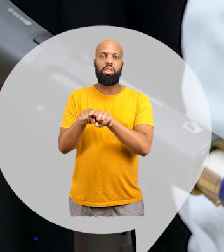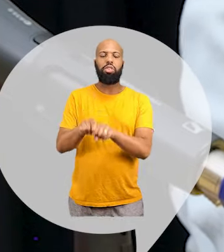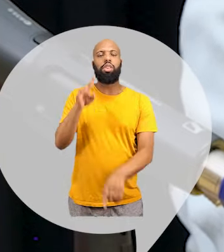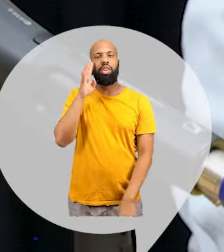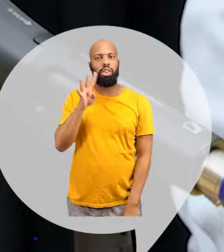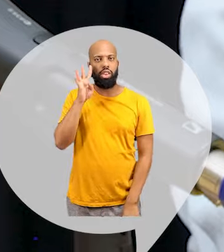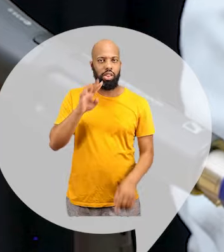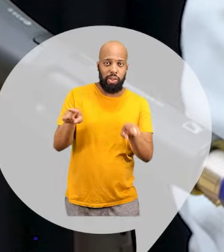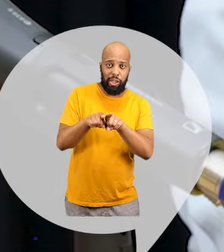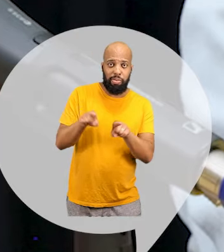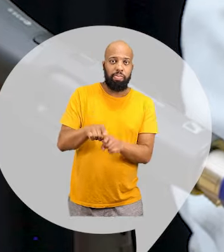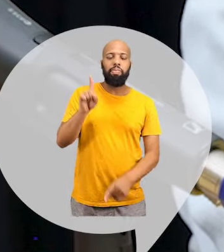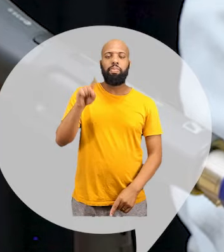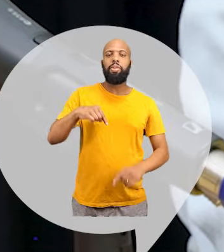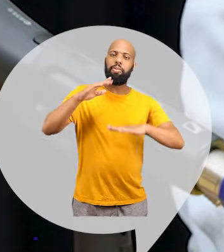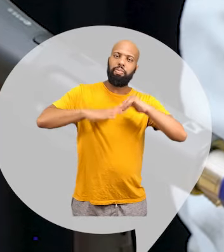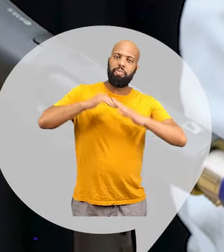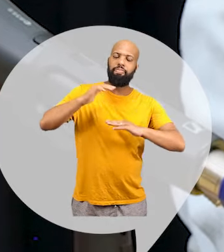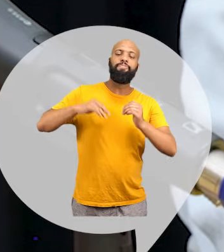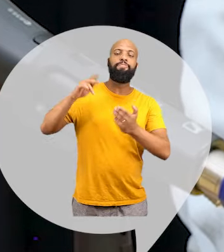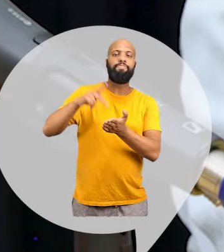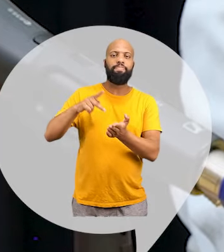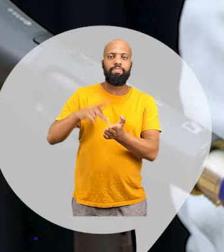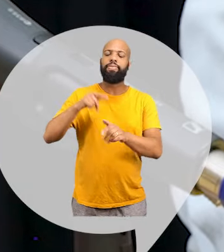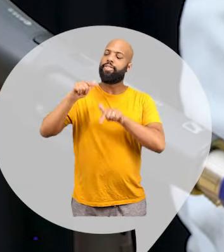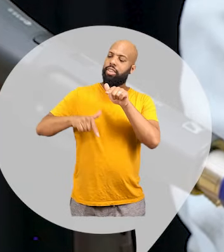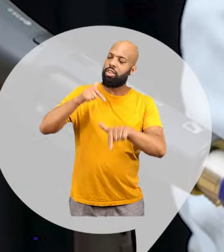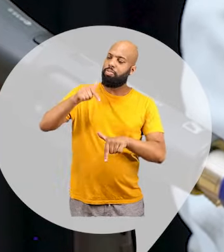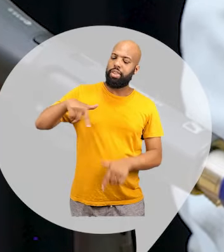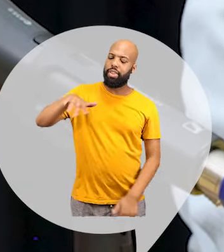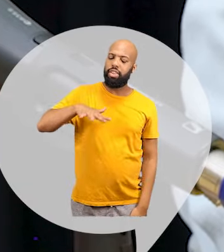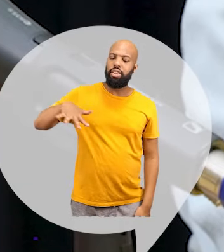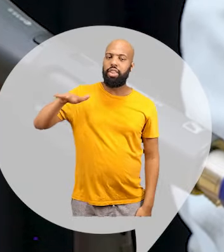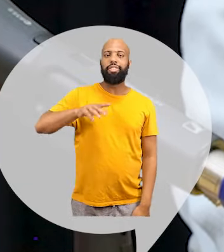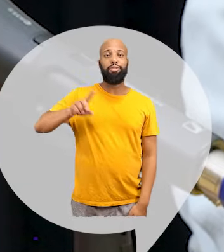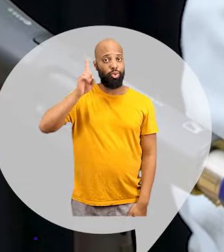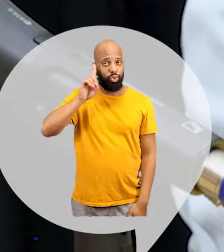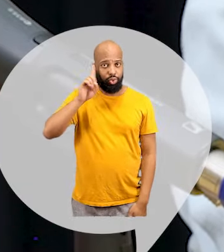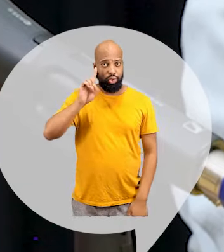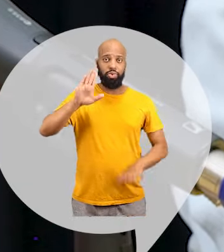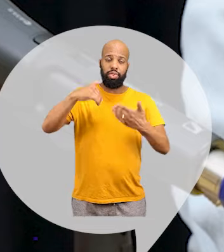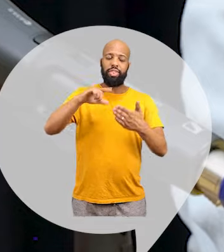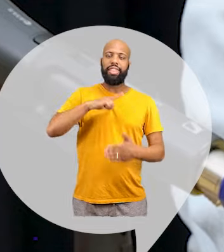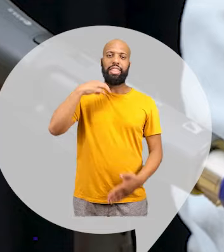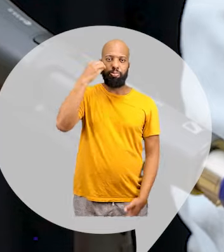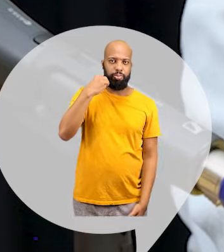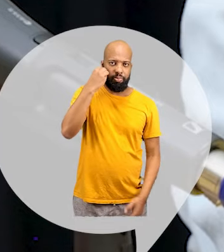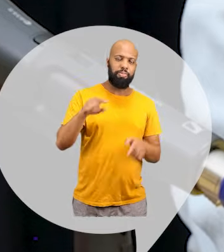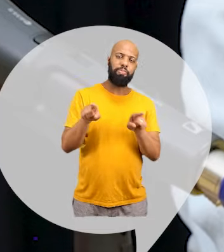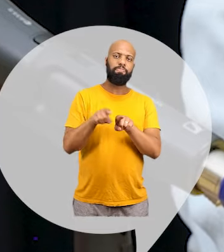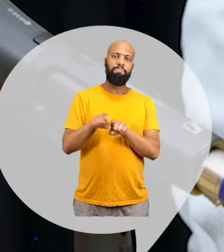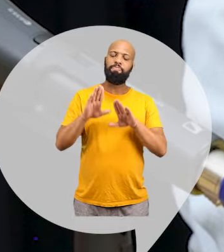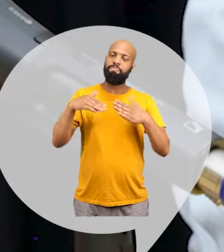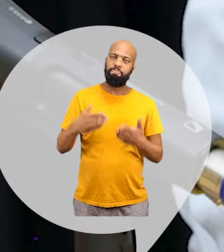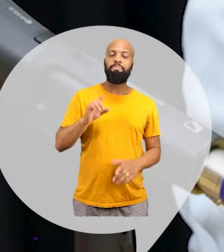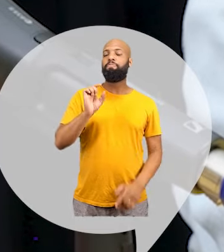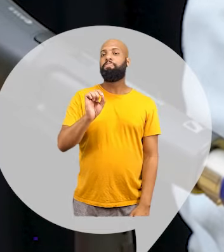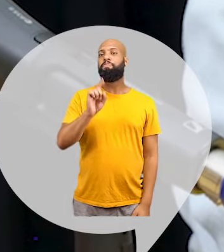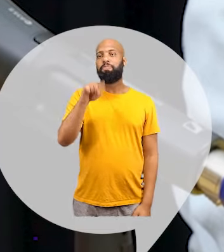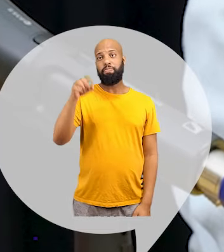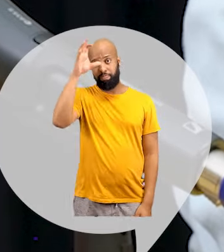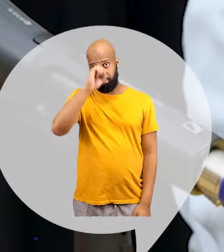massa são tipo assim profissionais realmente que trabalham na área dia a dia e que tem muita experiência e poxa é